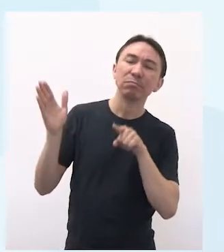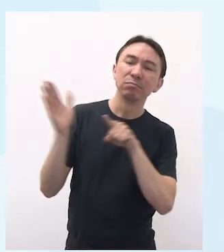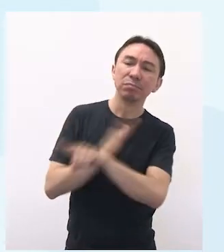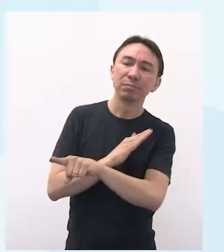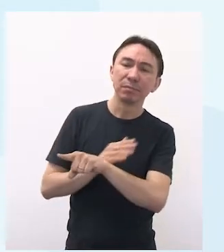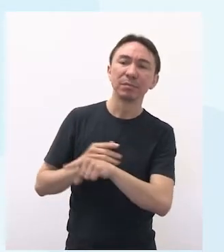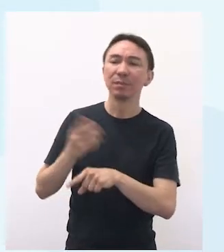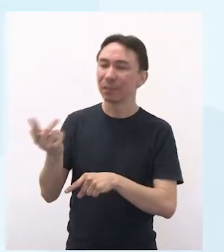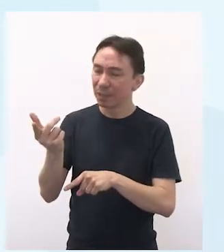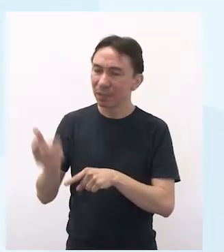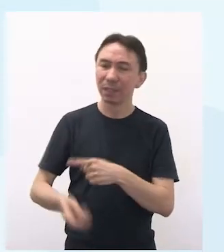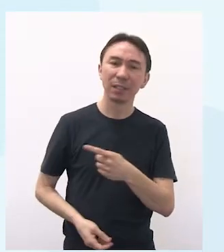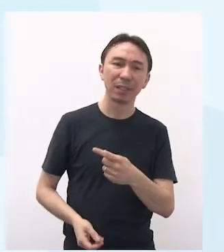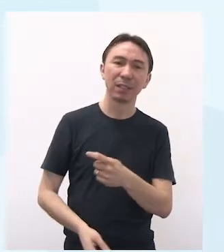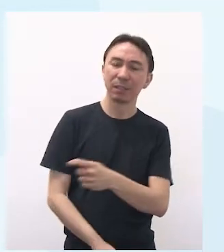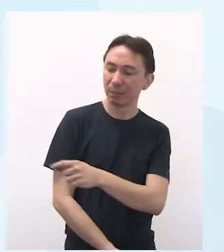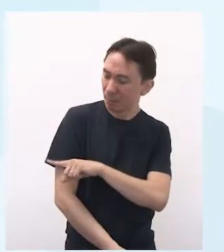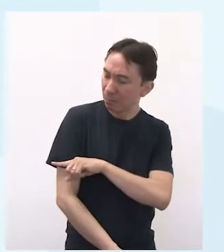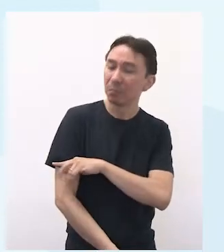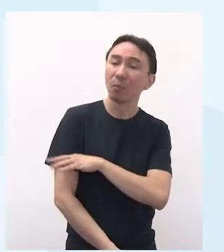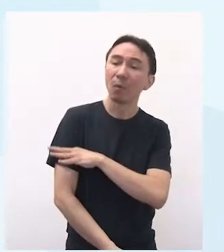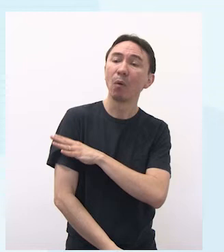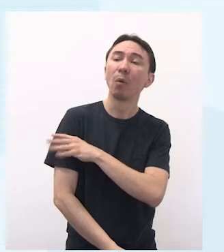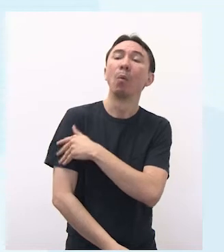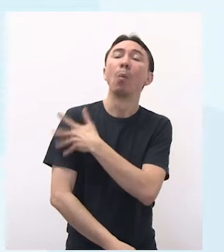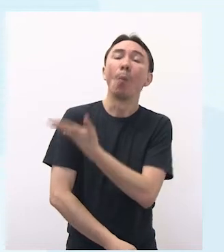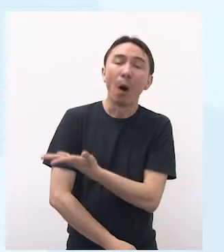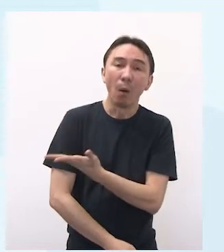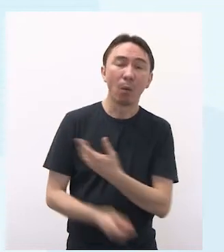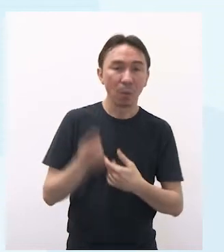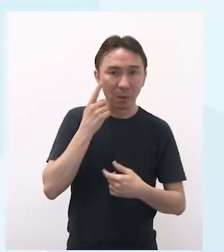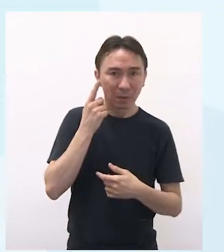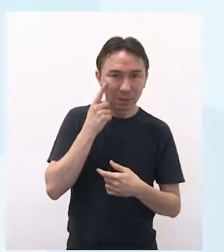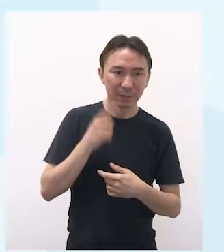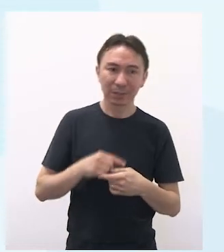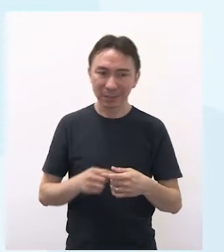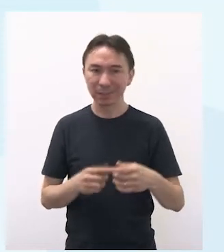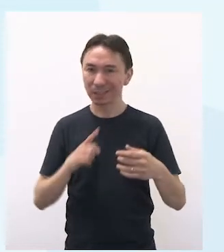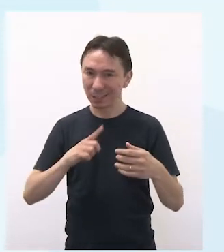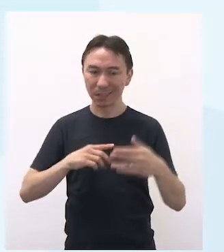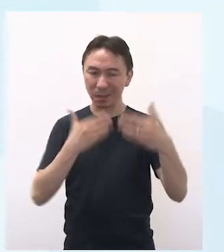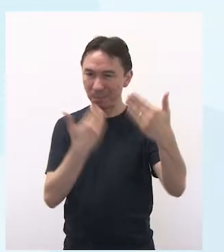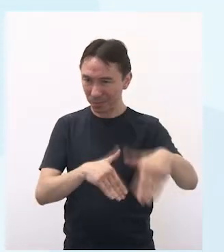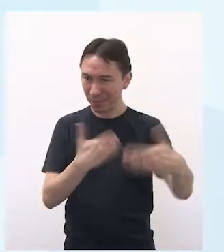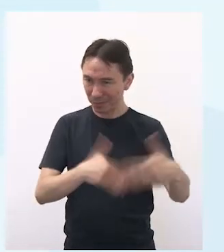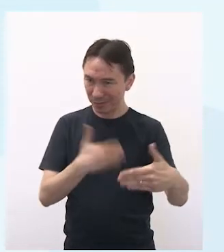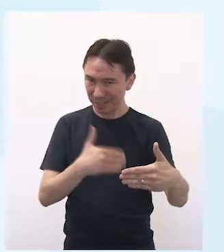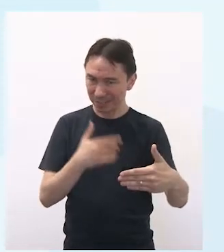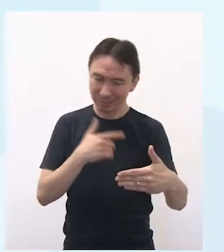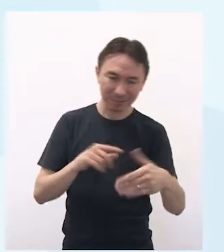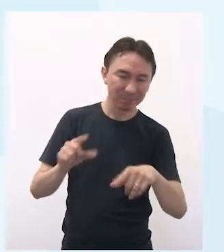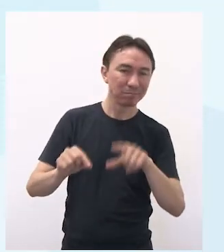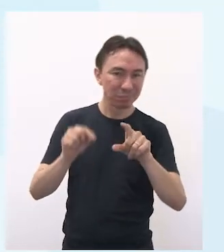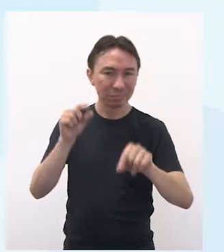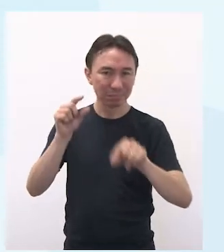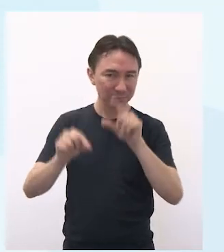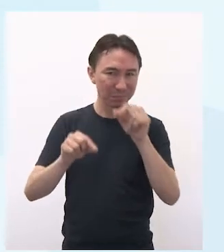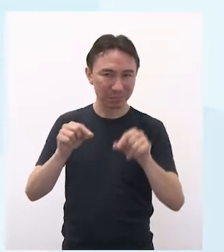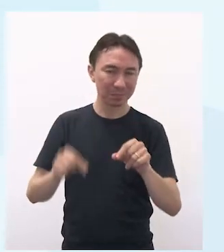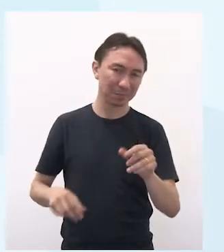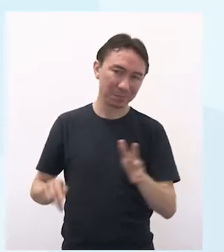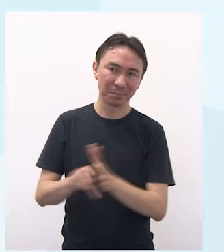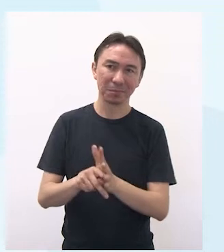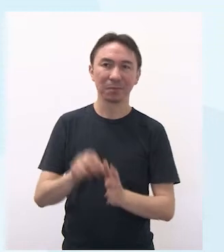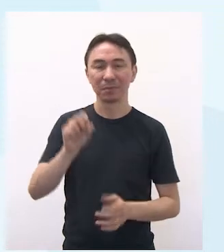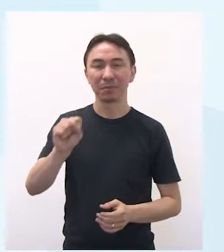as séries que vão fazer essa aplicação amostral do SAEB. Então, mas está também